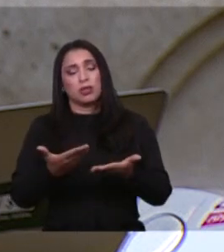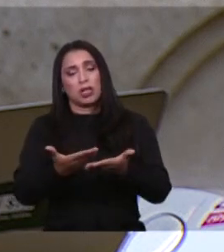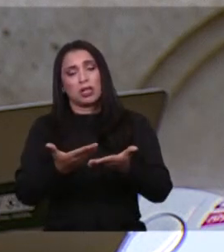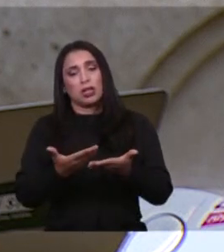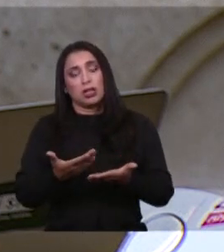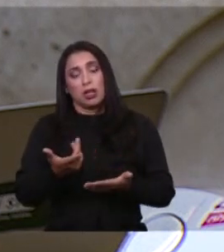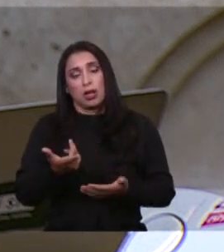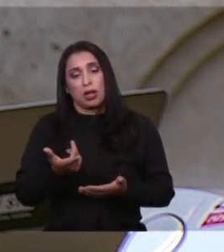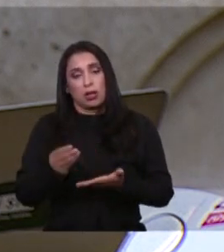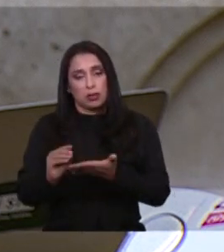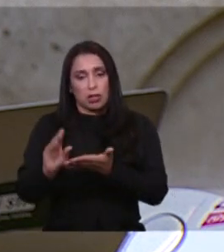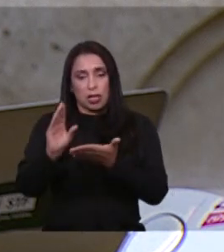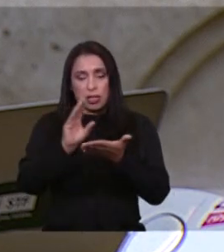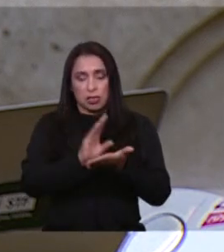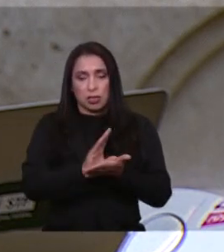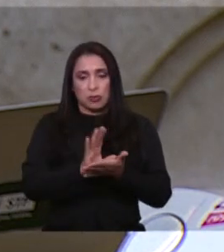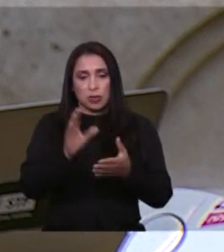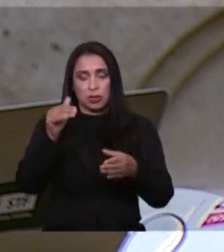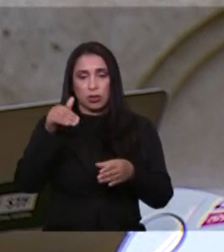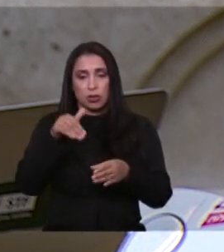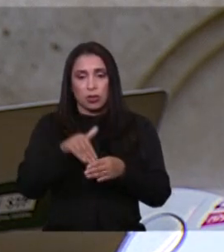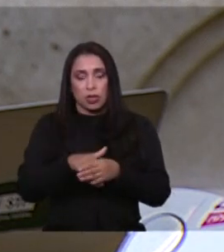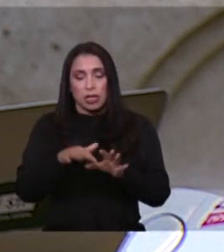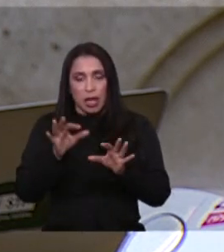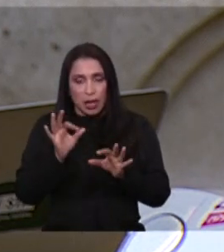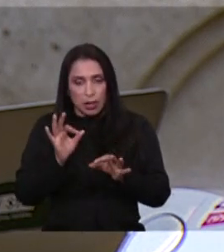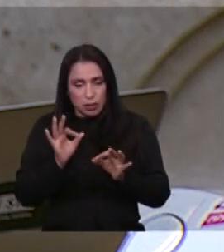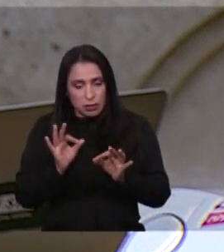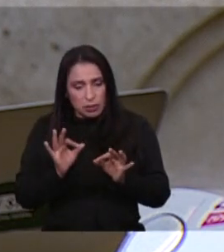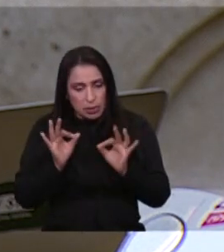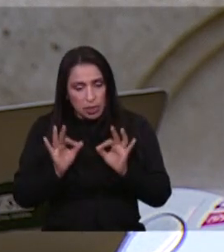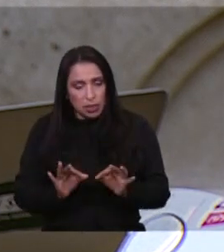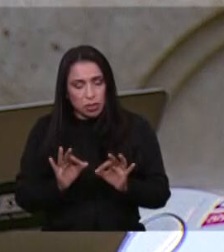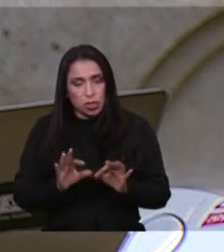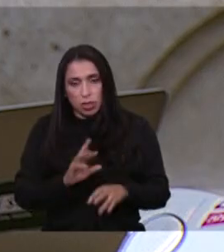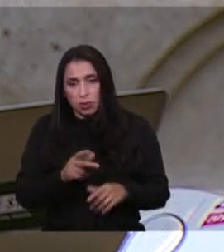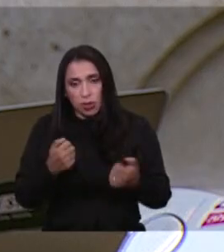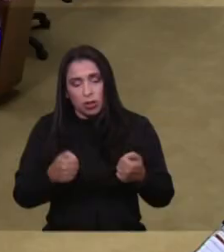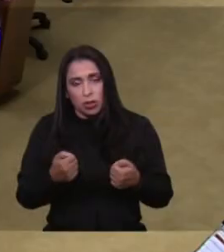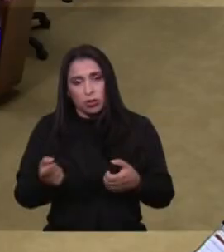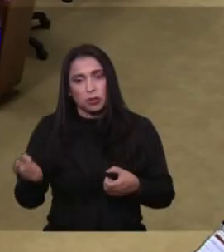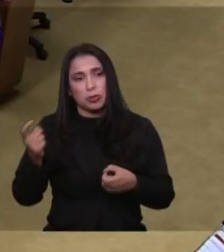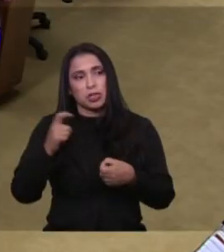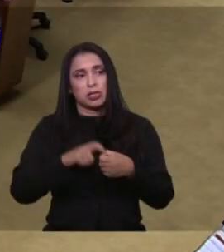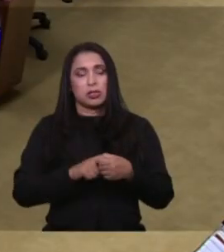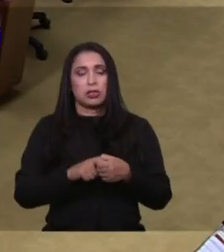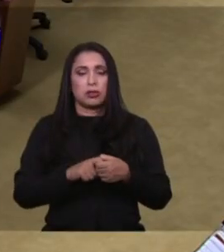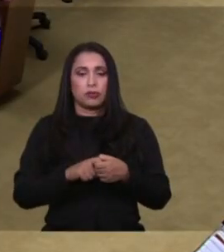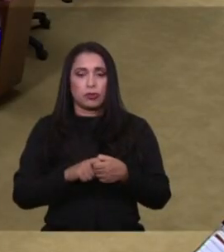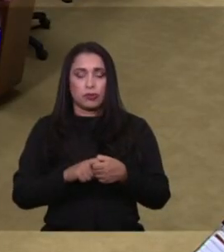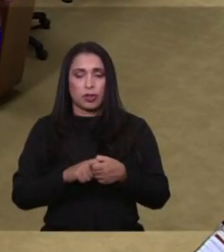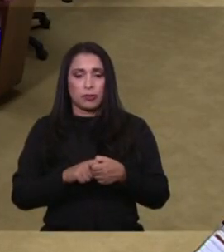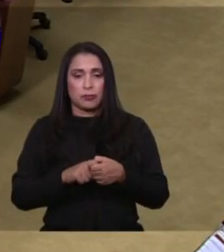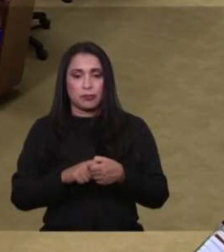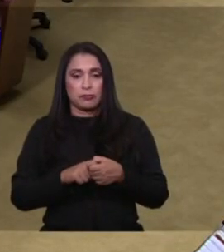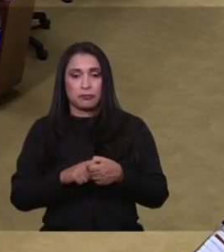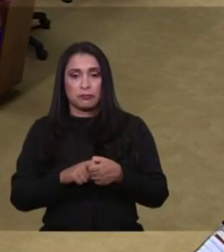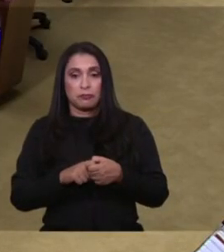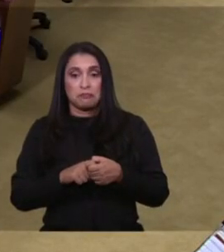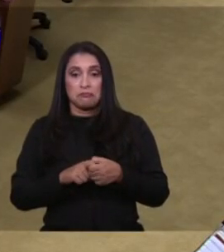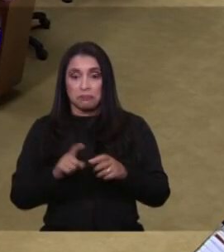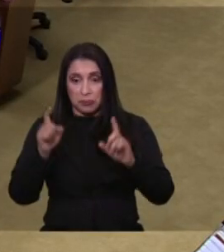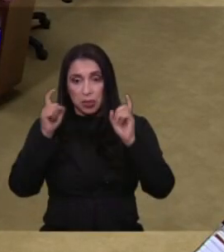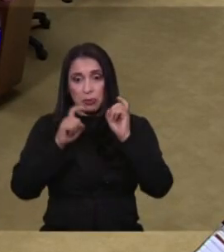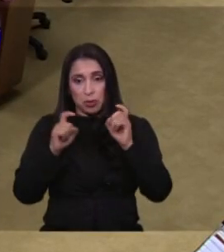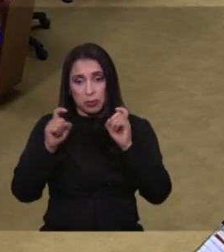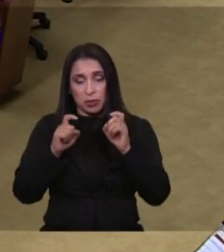boa-fé precisa devolver. Estamos todos de acordo quanto a esse ponto? Eu acho que sim. Eu estou. Posso proclamar essa assim? Essa é a minha preocupação. Está